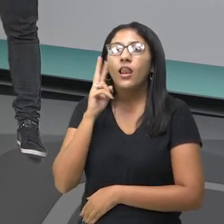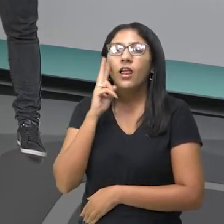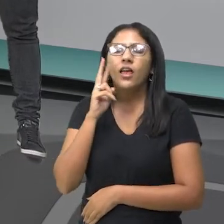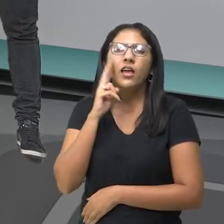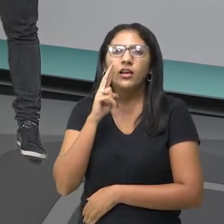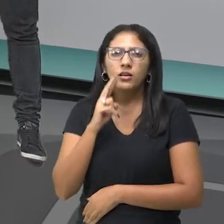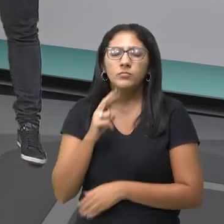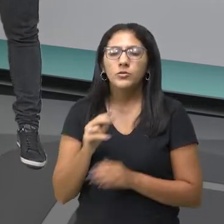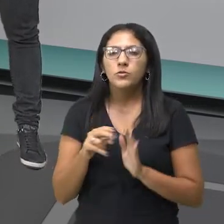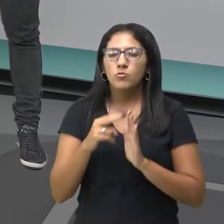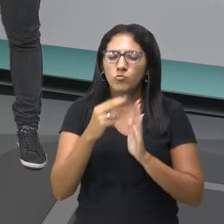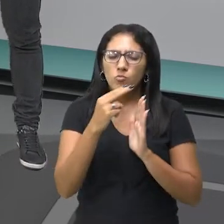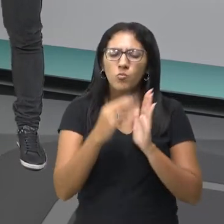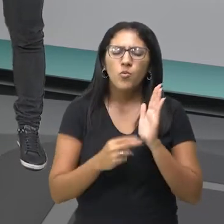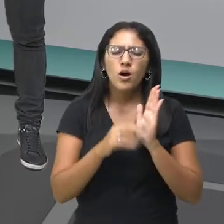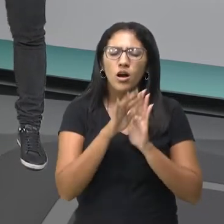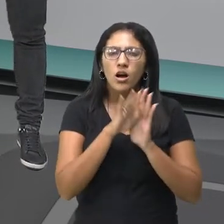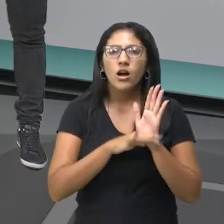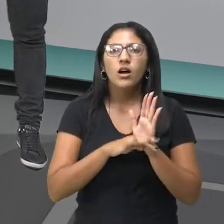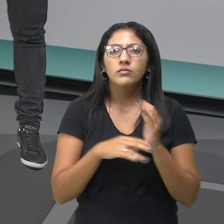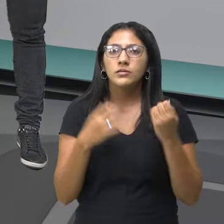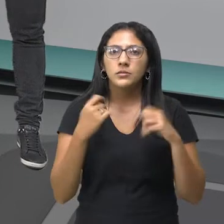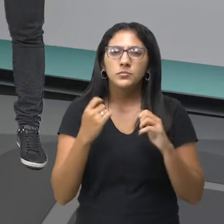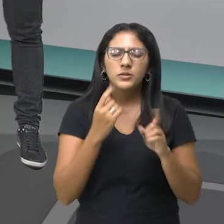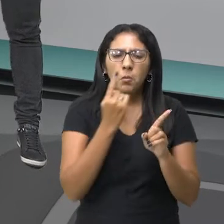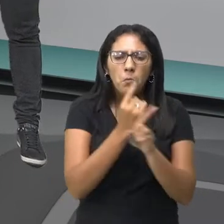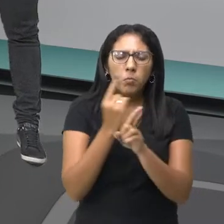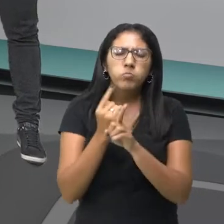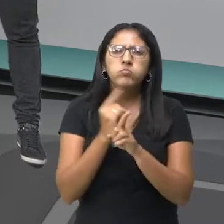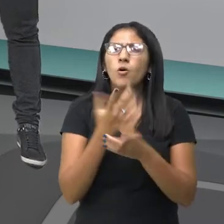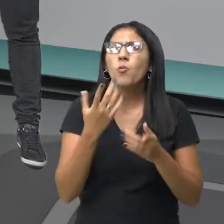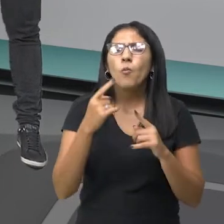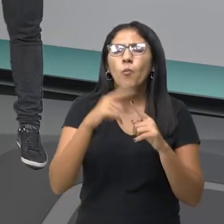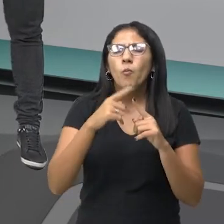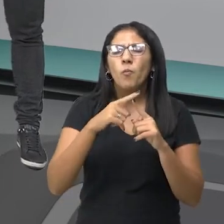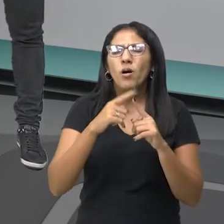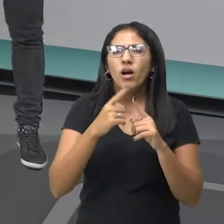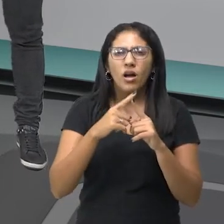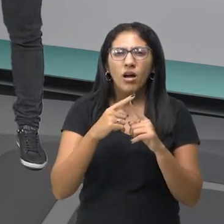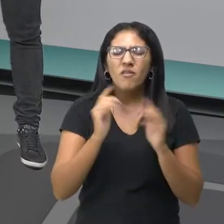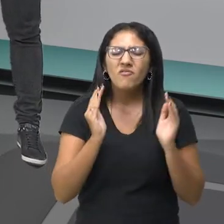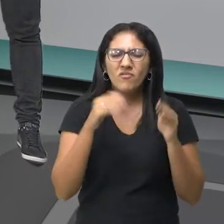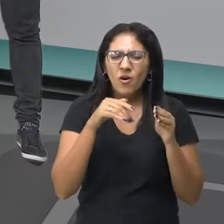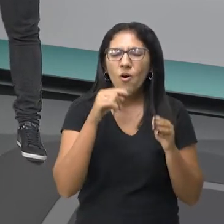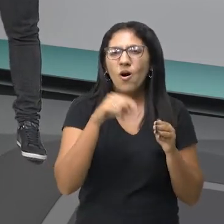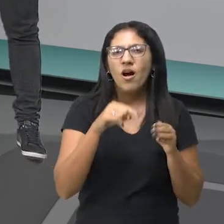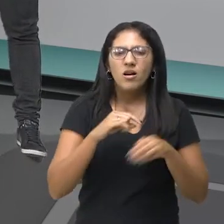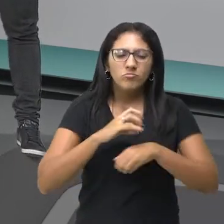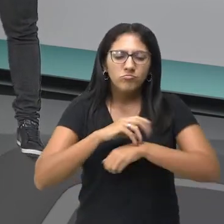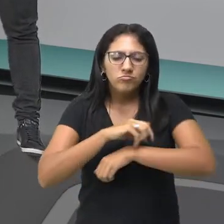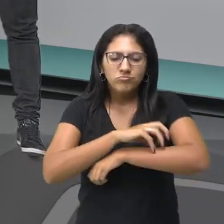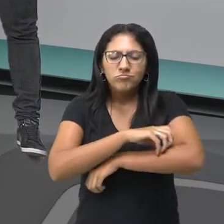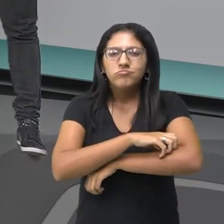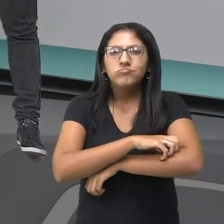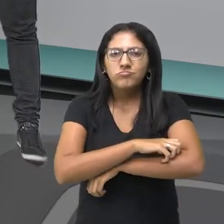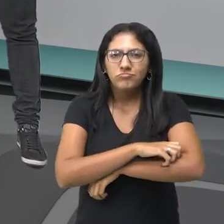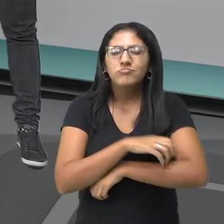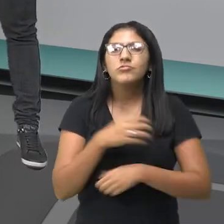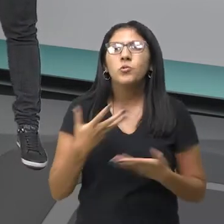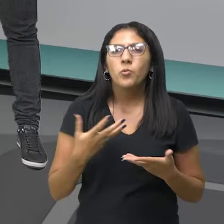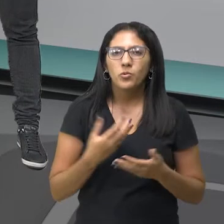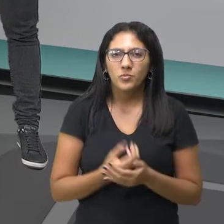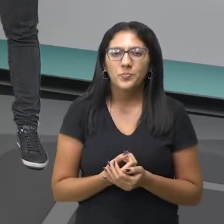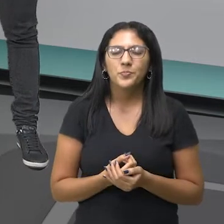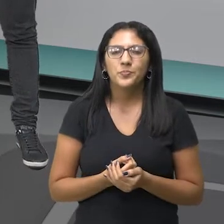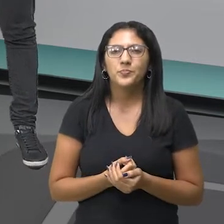nosso texto está a todo momento tentando procurar identificar qual aranha transmitiu os poderes para o Peter Parker,